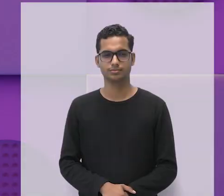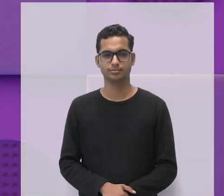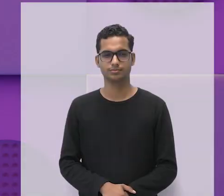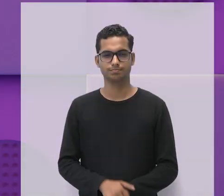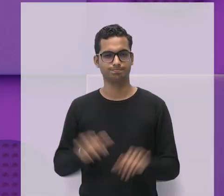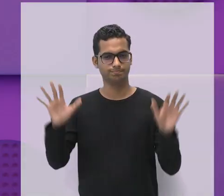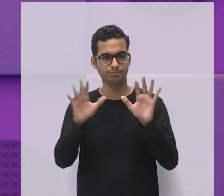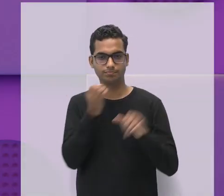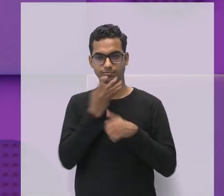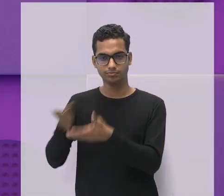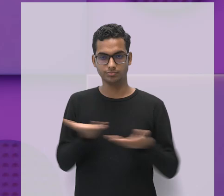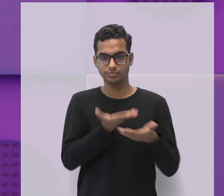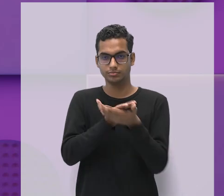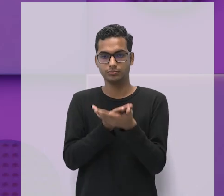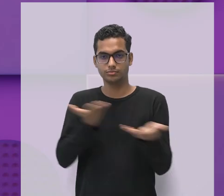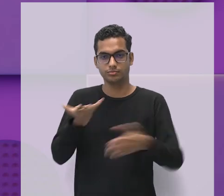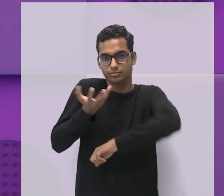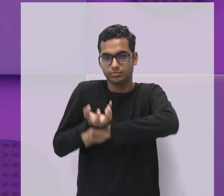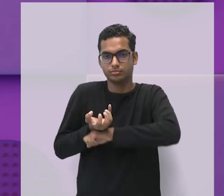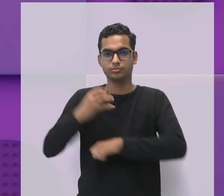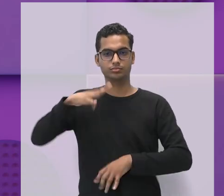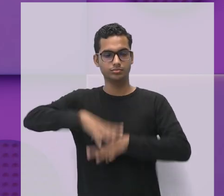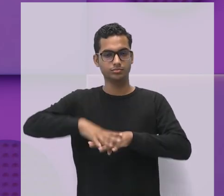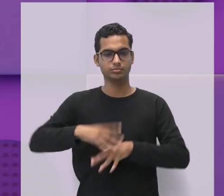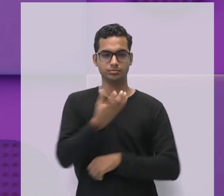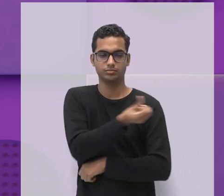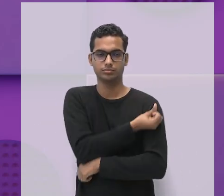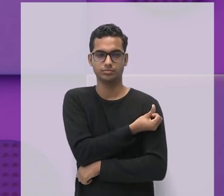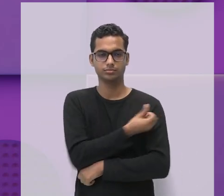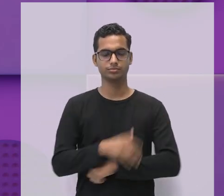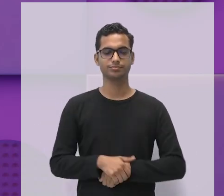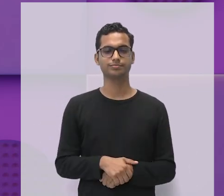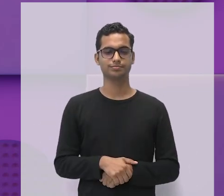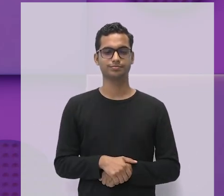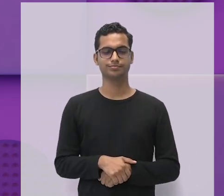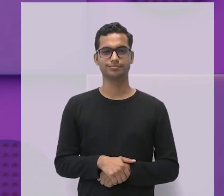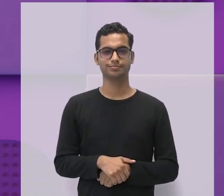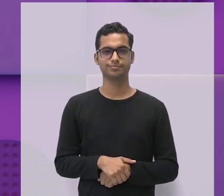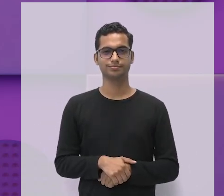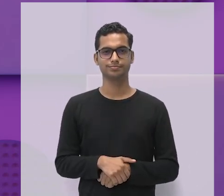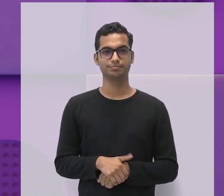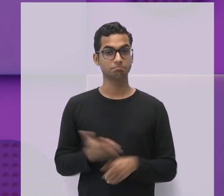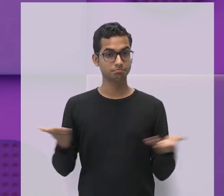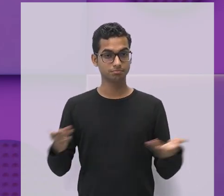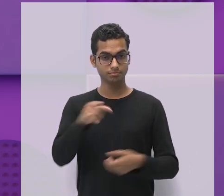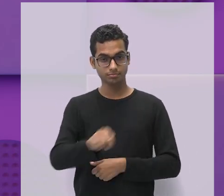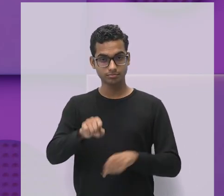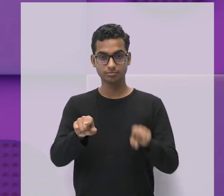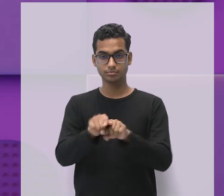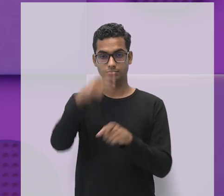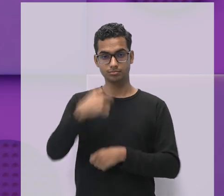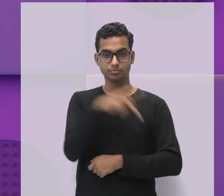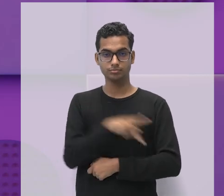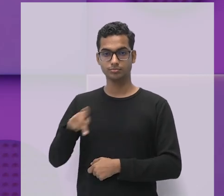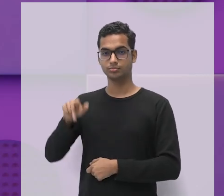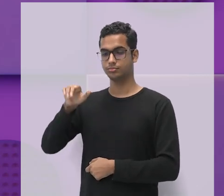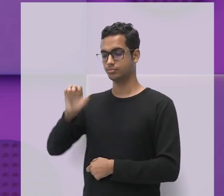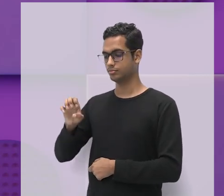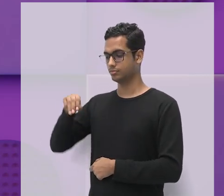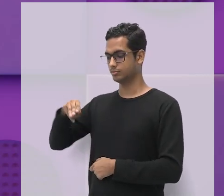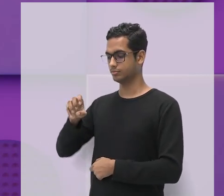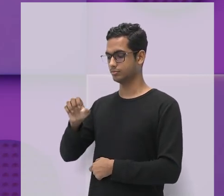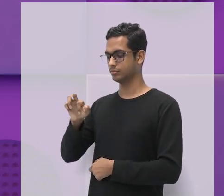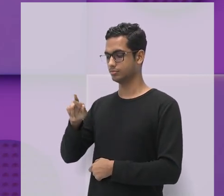Olá, sejam todos bem-vindos a mais uma aula de matemática, sexto ano, o ensino fundamental. Aqui com vocês, quem vos fala, o professor